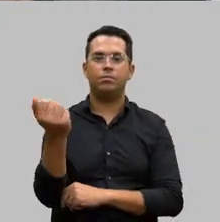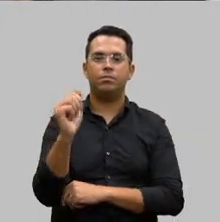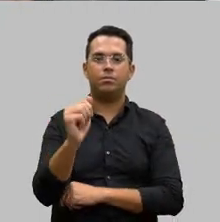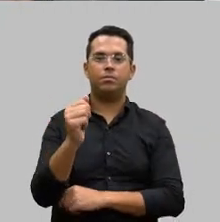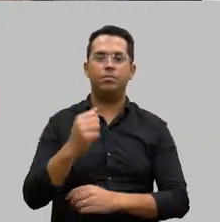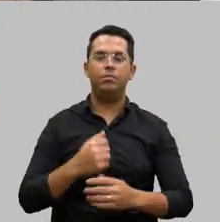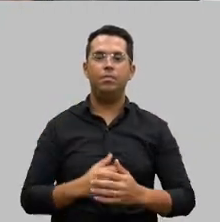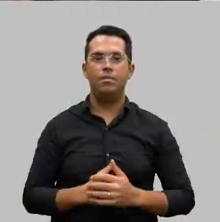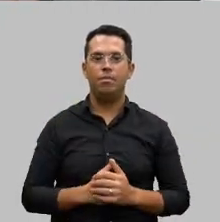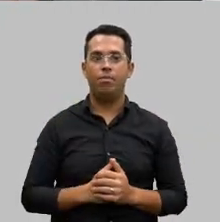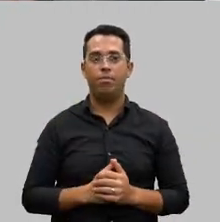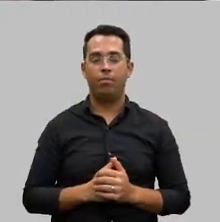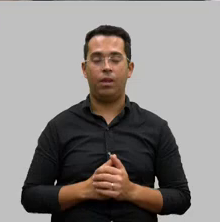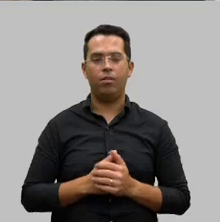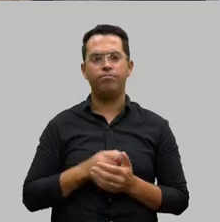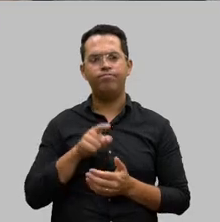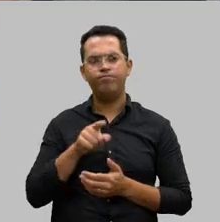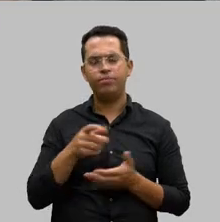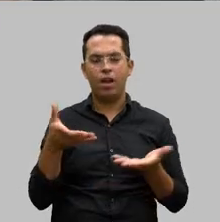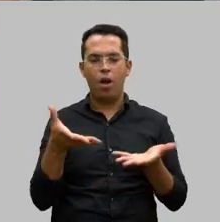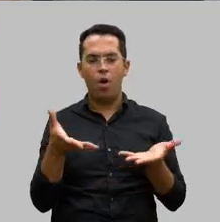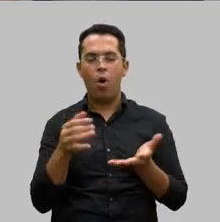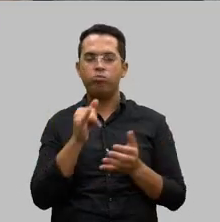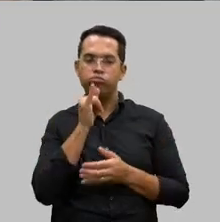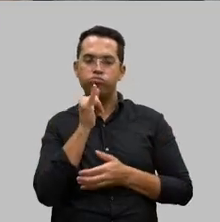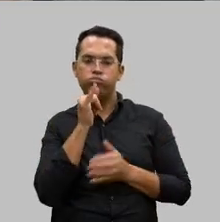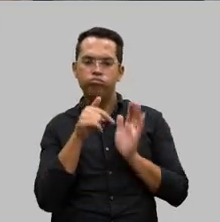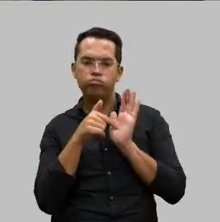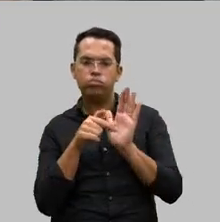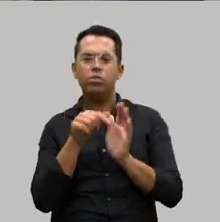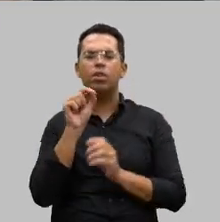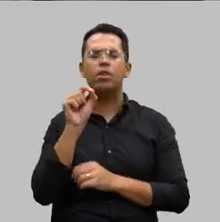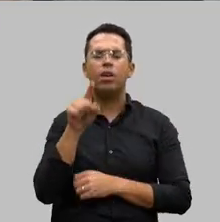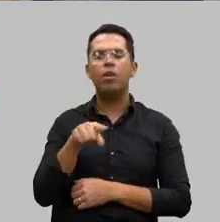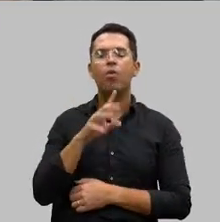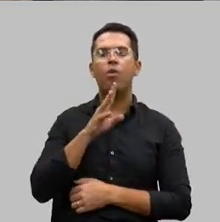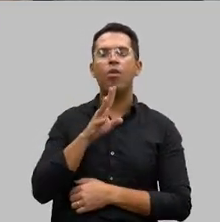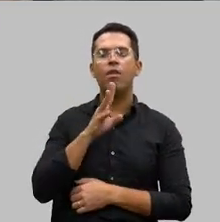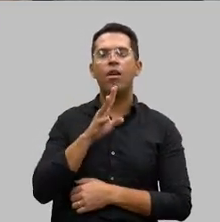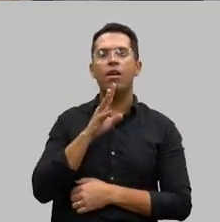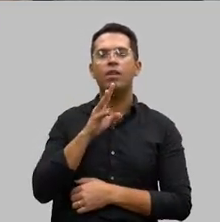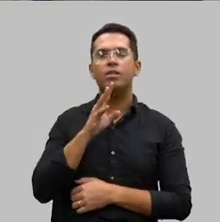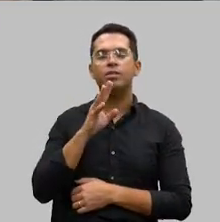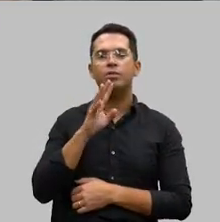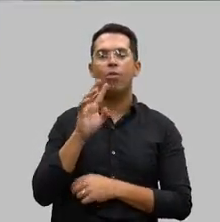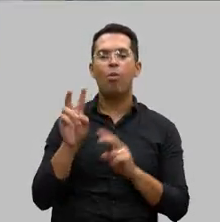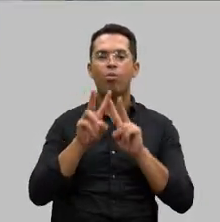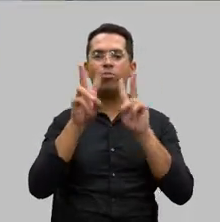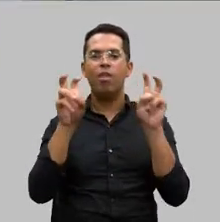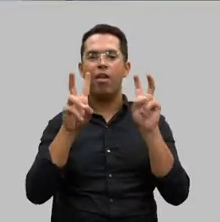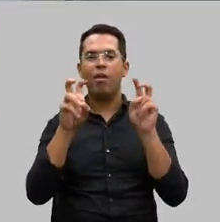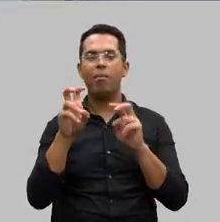ele vai dar um exemplo aqui quem que conhece o tema tecnologia assistiva quem é que